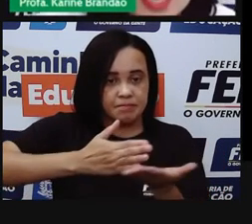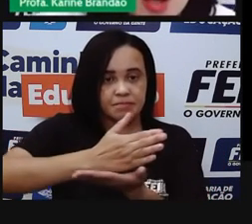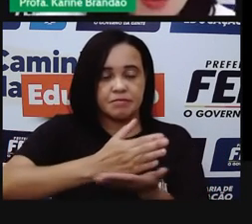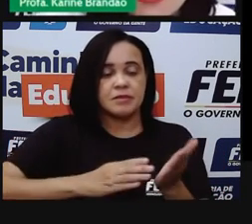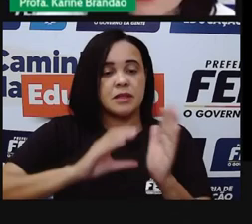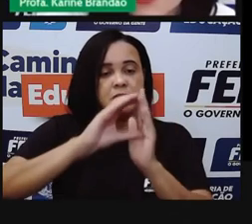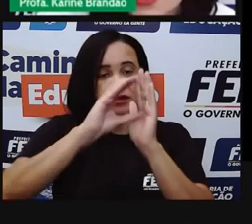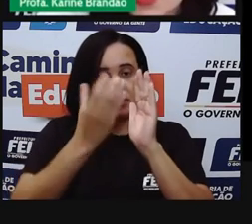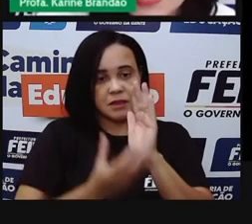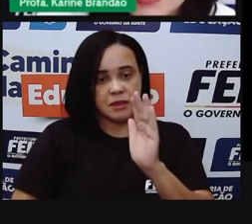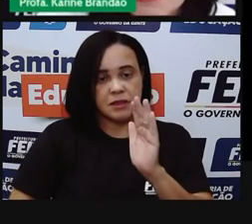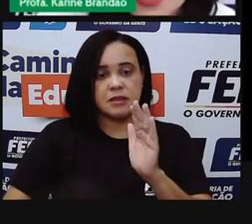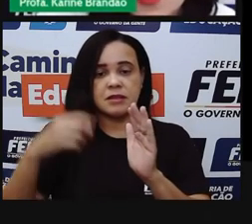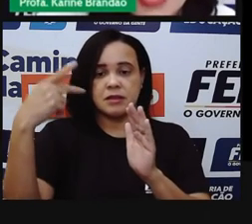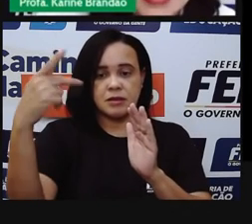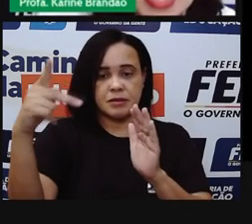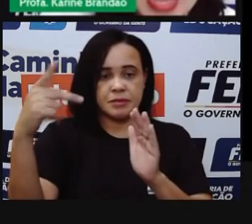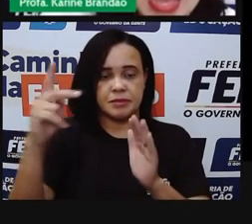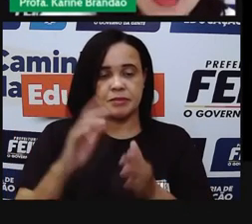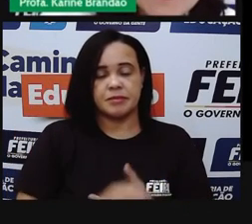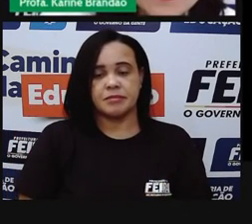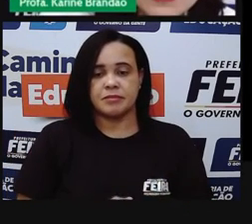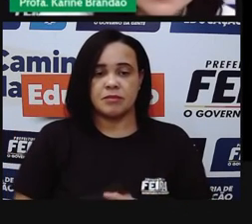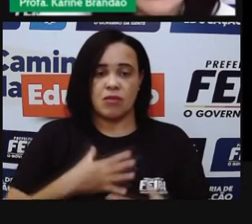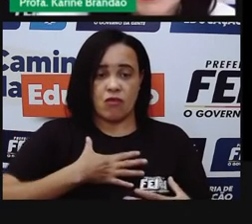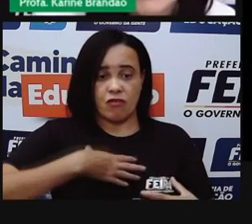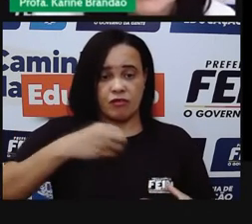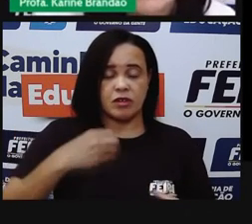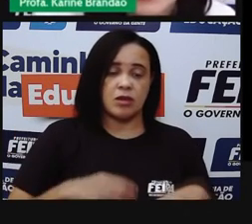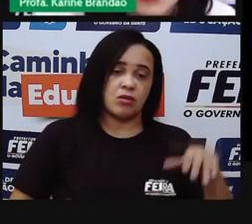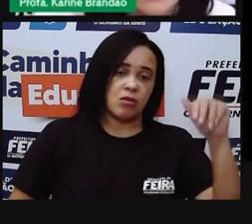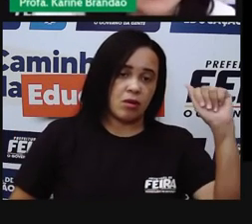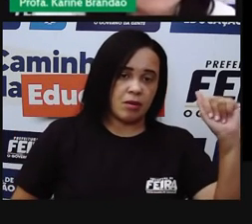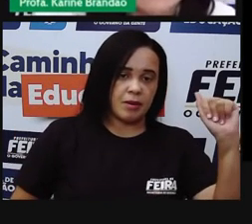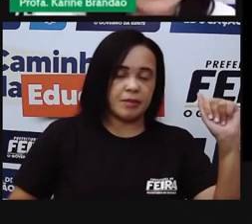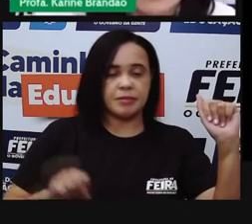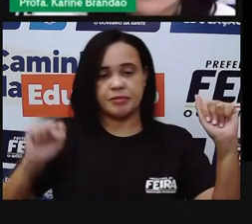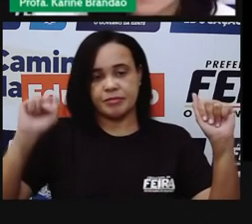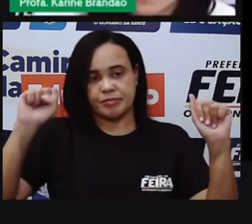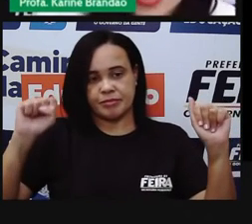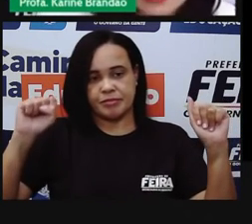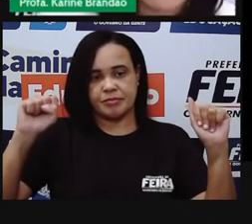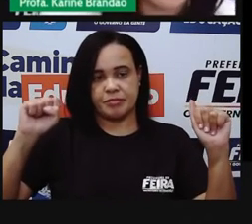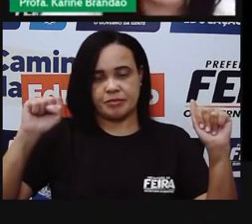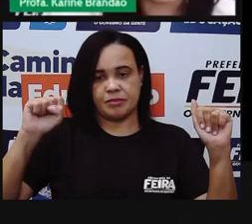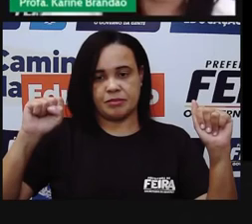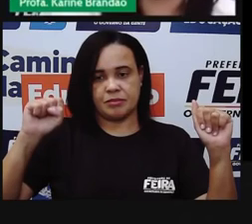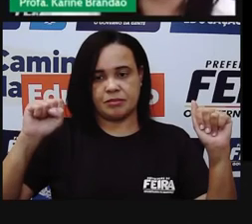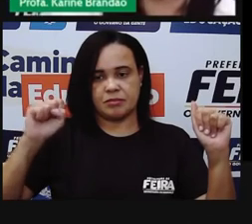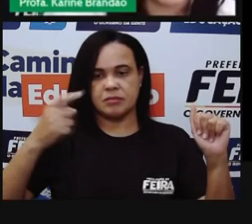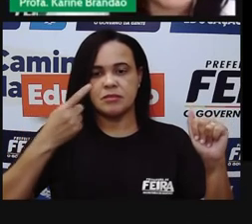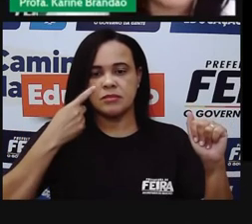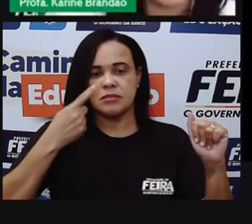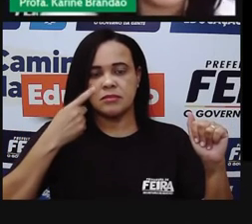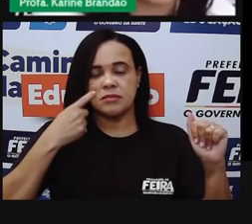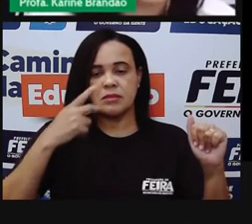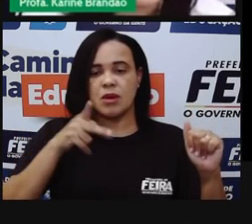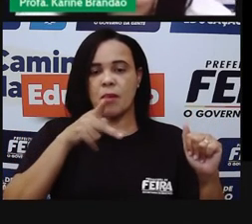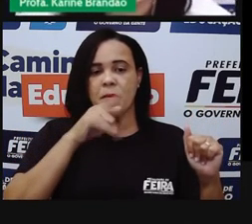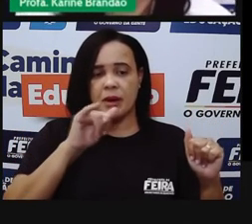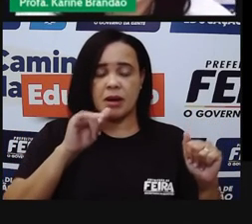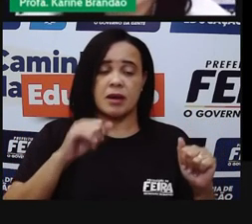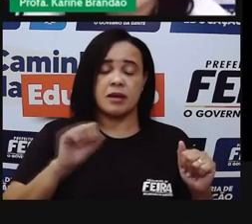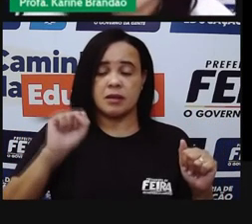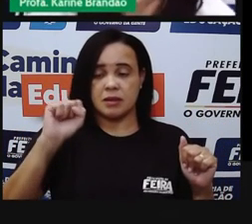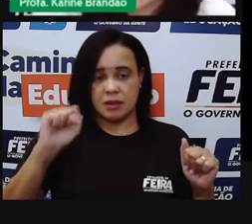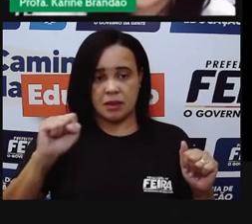filho aqui, ó, o filho recebeu A e S. Um A, vamos dizer, do pai e o